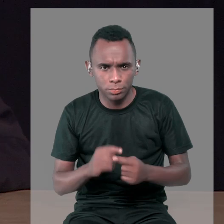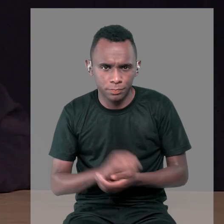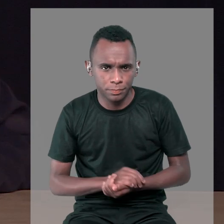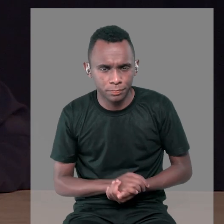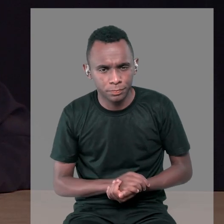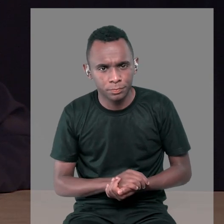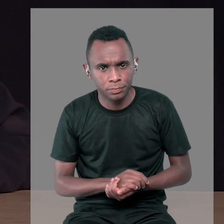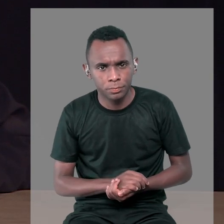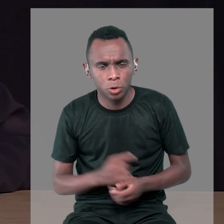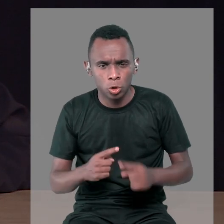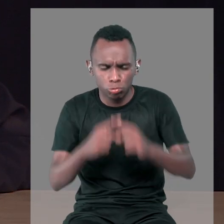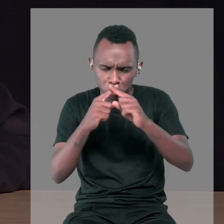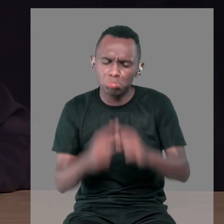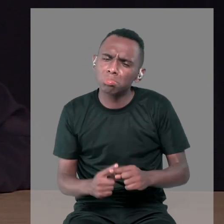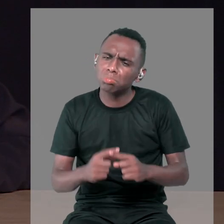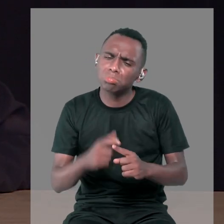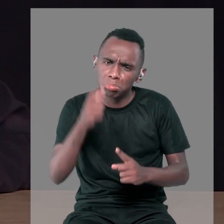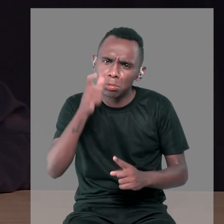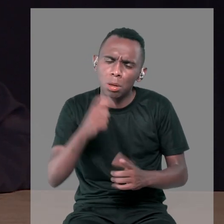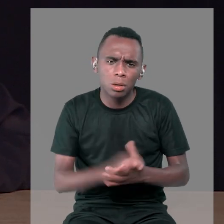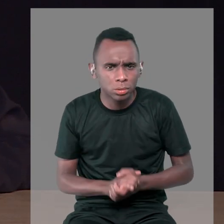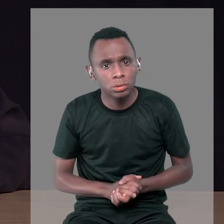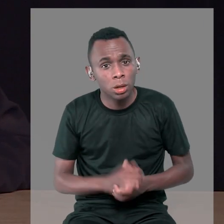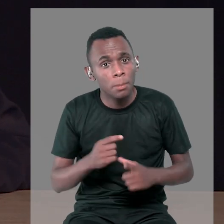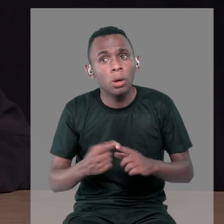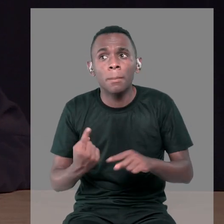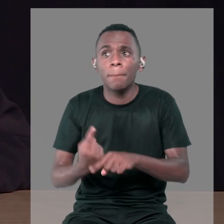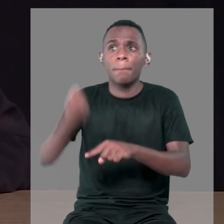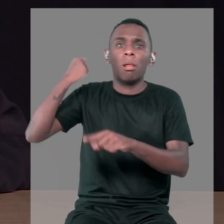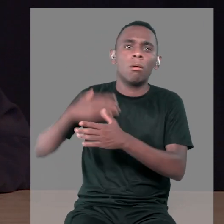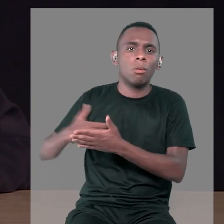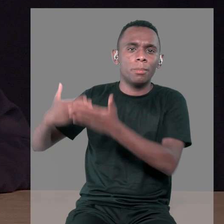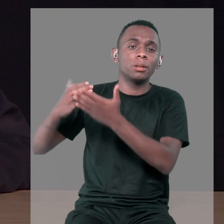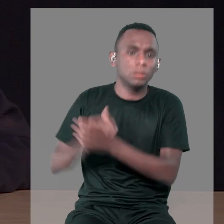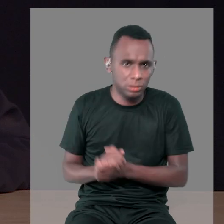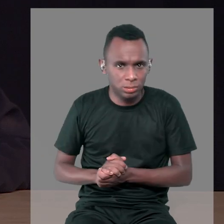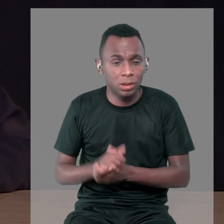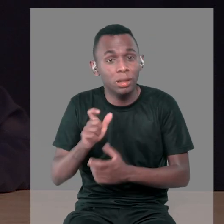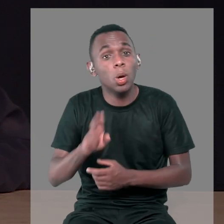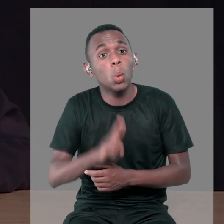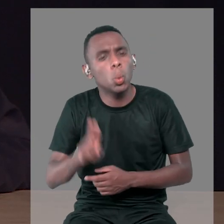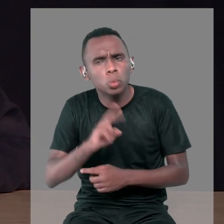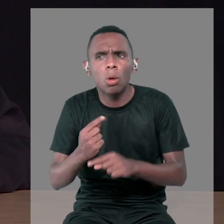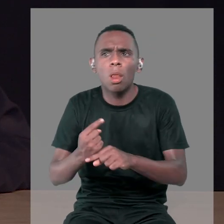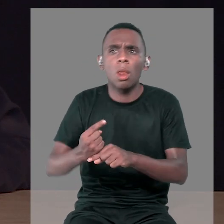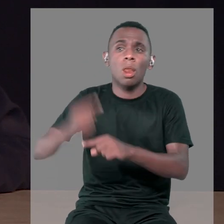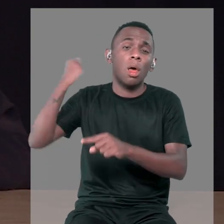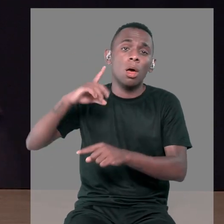Essa é uma comparação interessante, porque é uma comparação que vem da Idade Média. Quem usou essa comparação já lá atrás foi